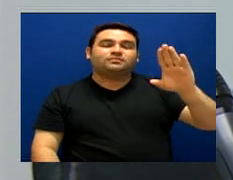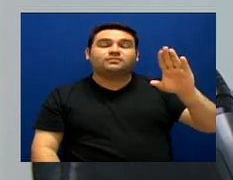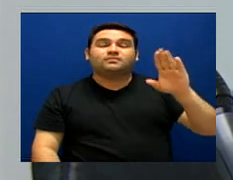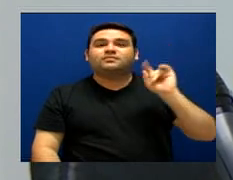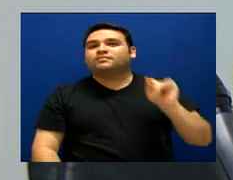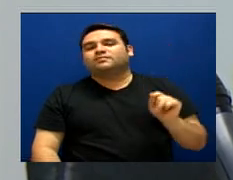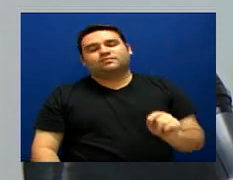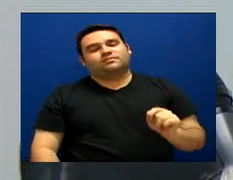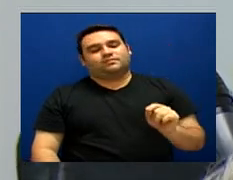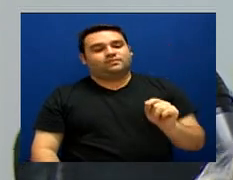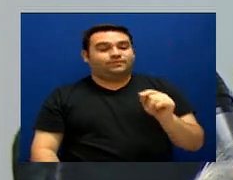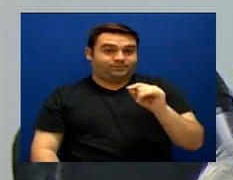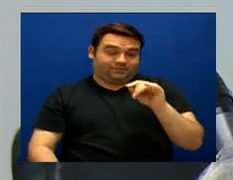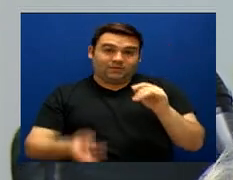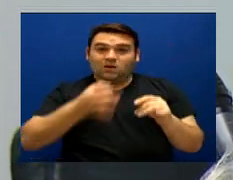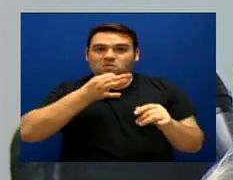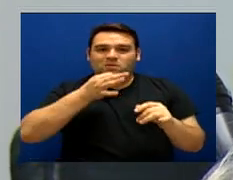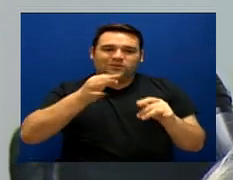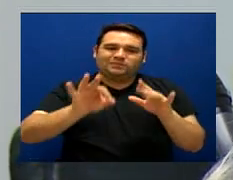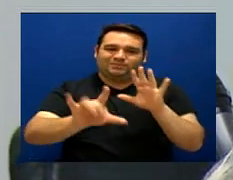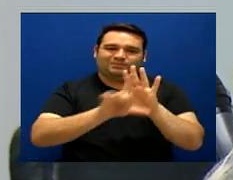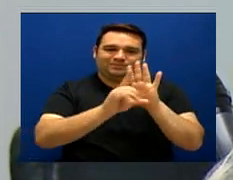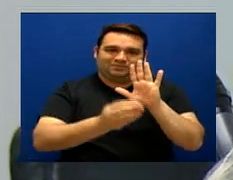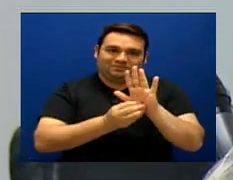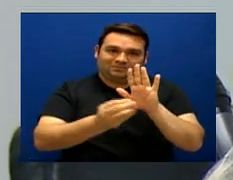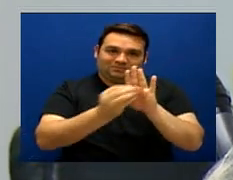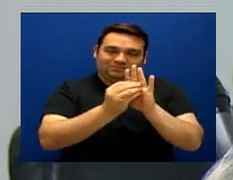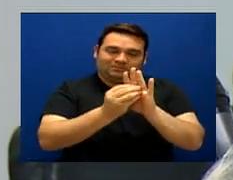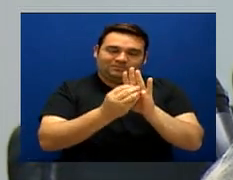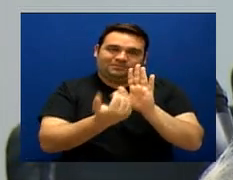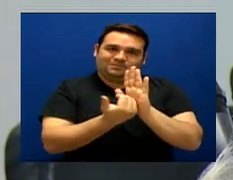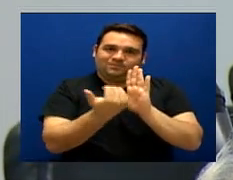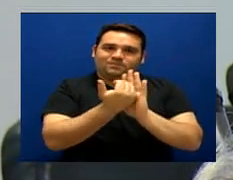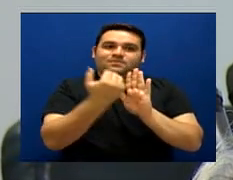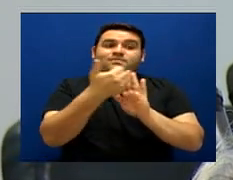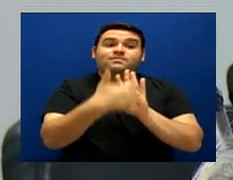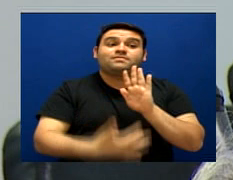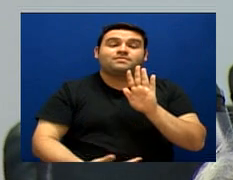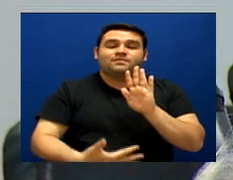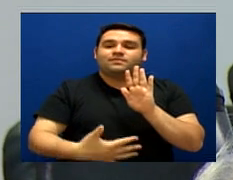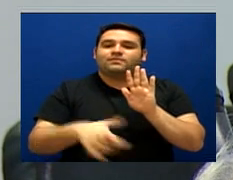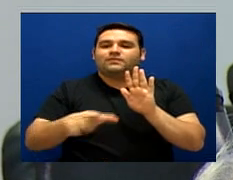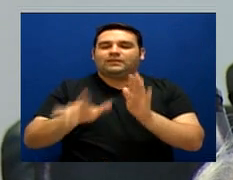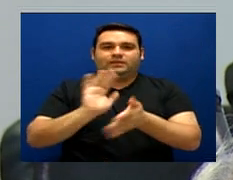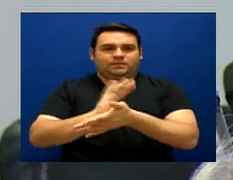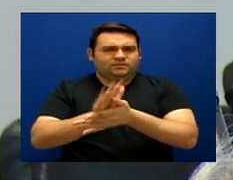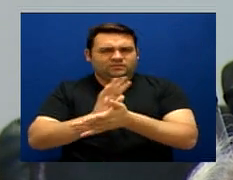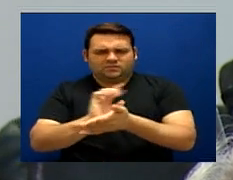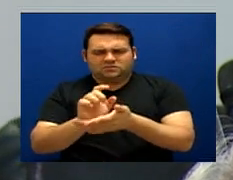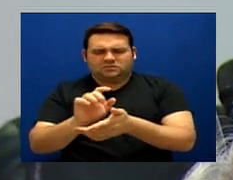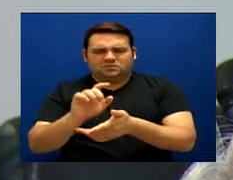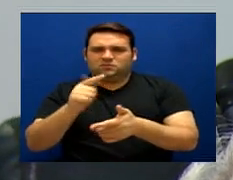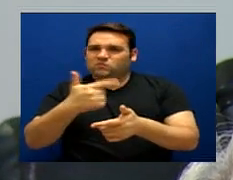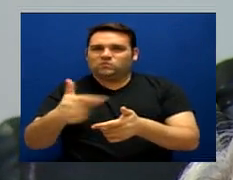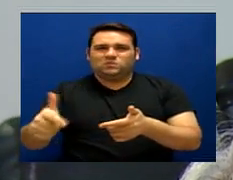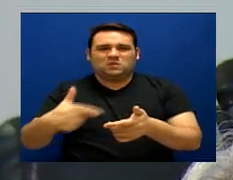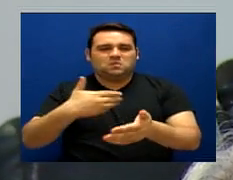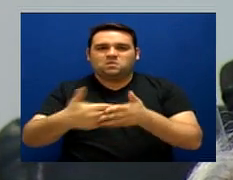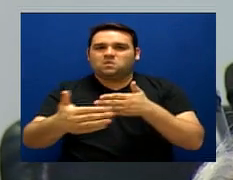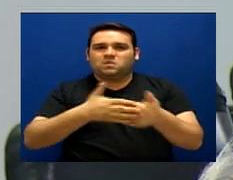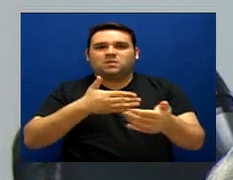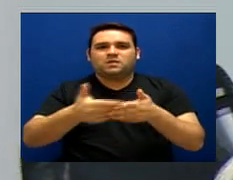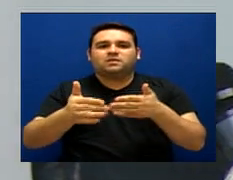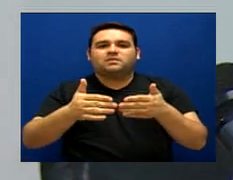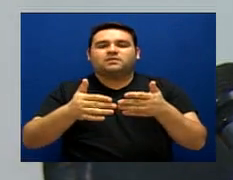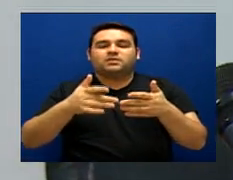Propõe uma emenda constitucional que considera que não é crueldade todo tipo de